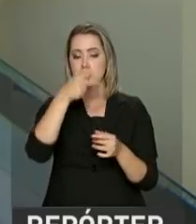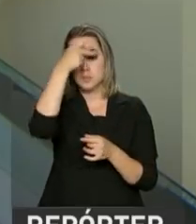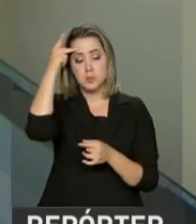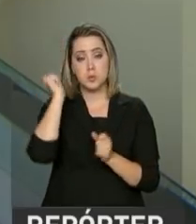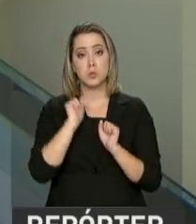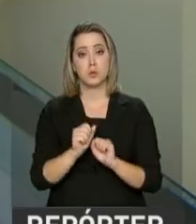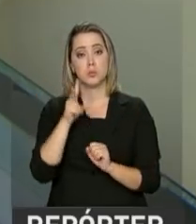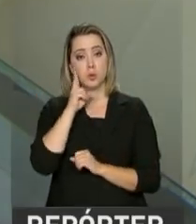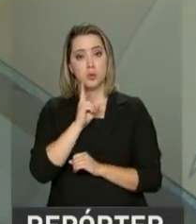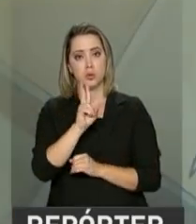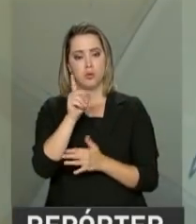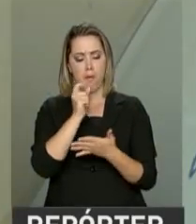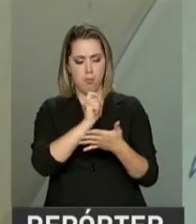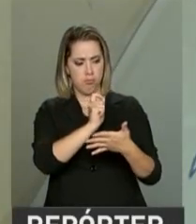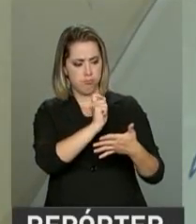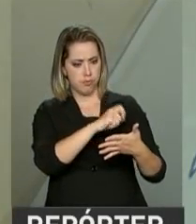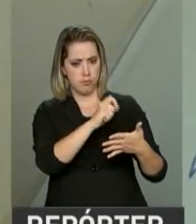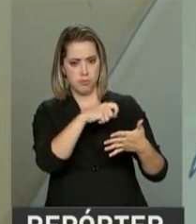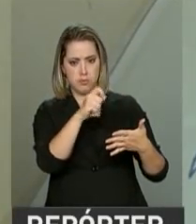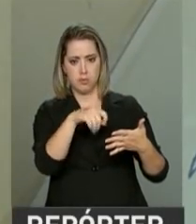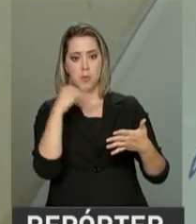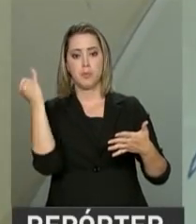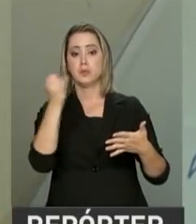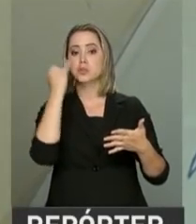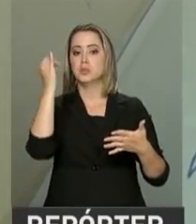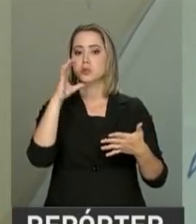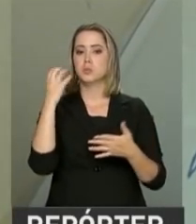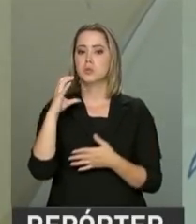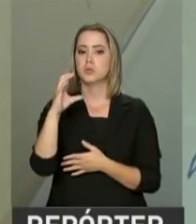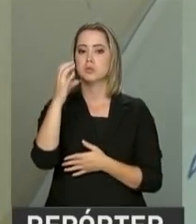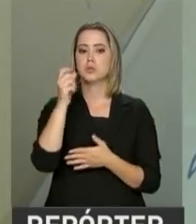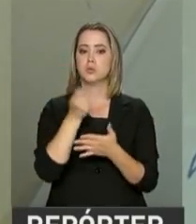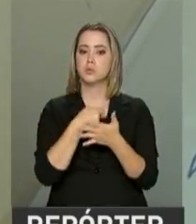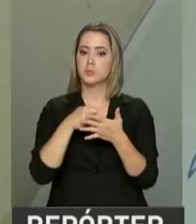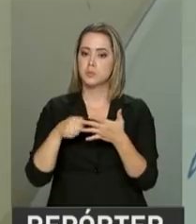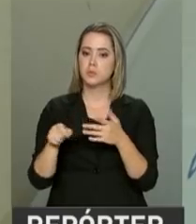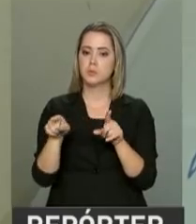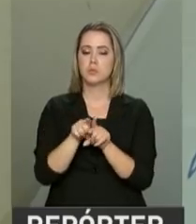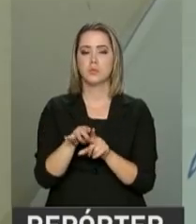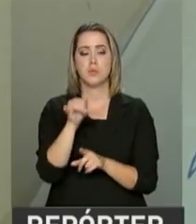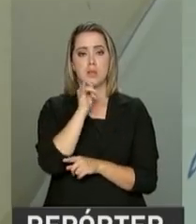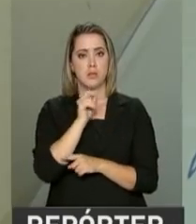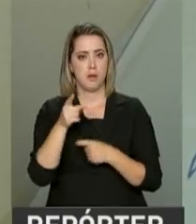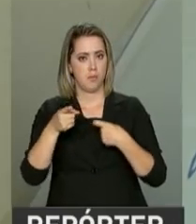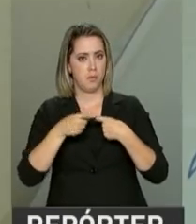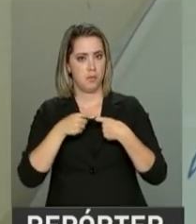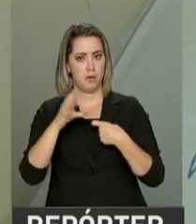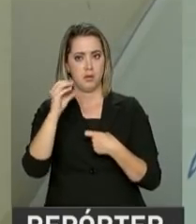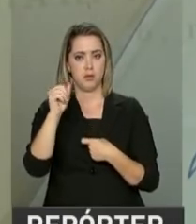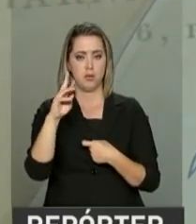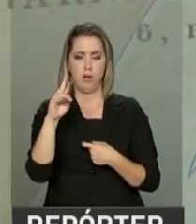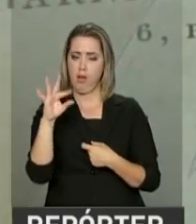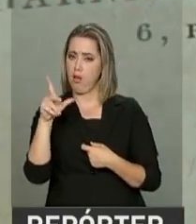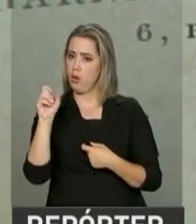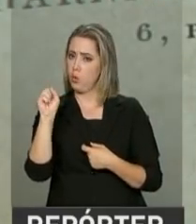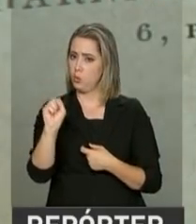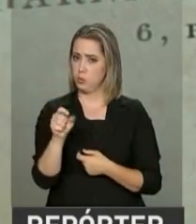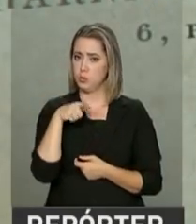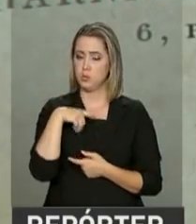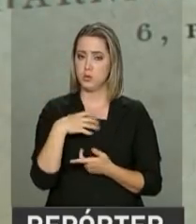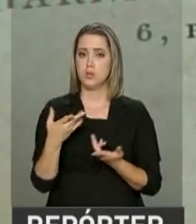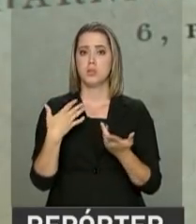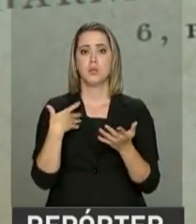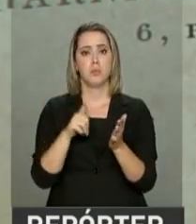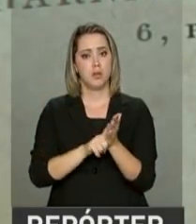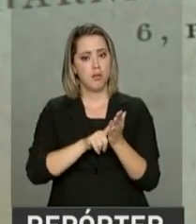conferir anotações feitas à mão por importantes cientistas e escritores como médico Carlos Chagas Filho além de